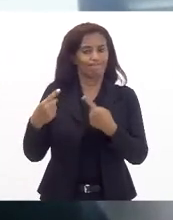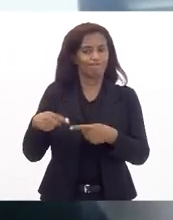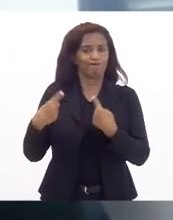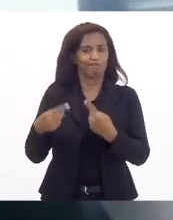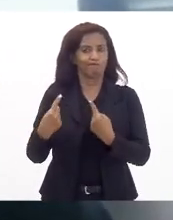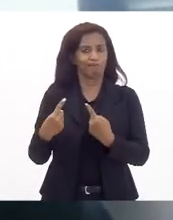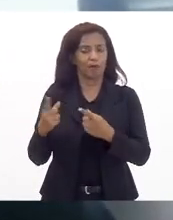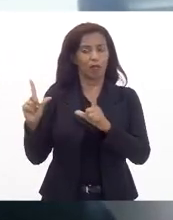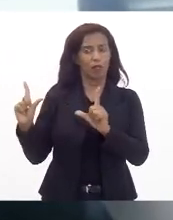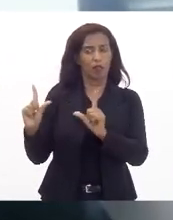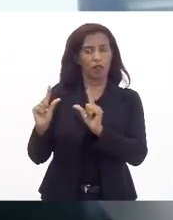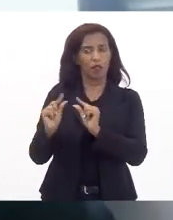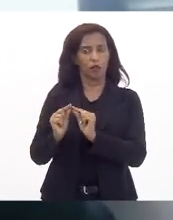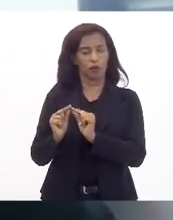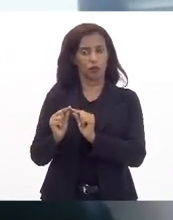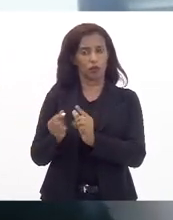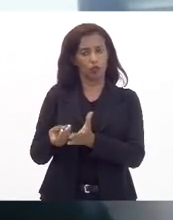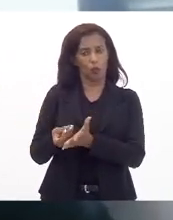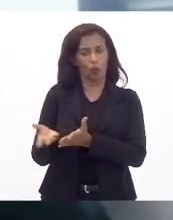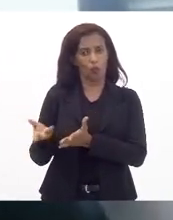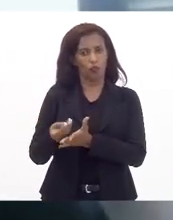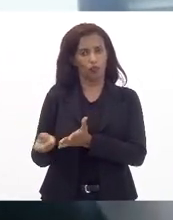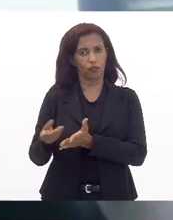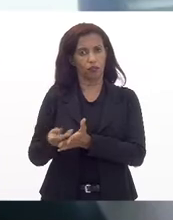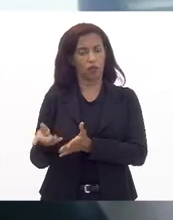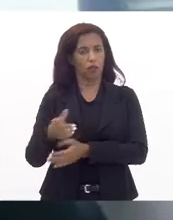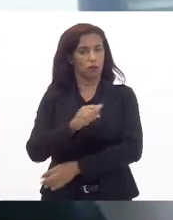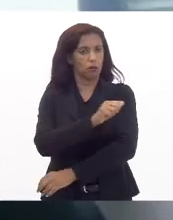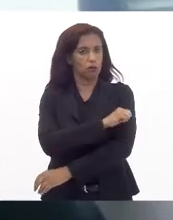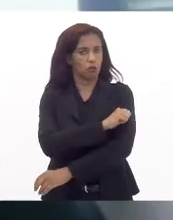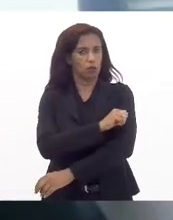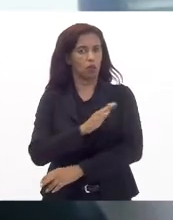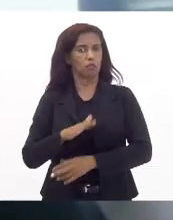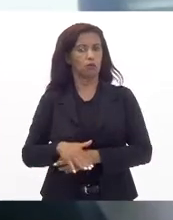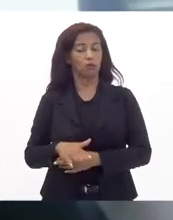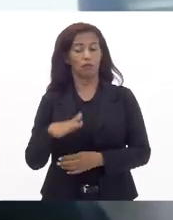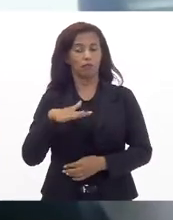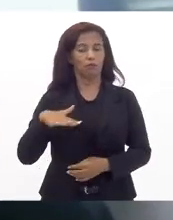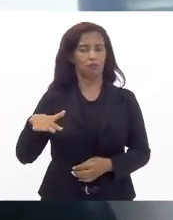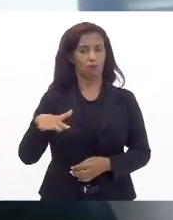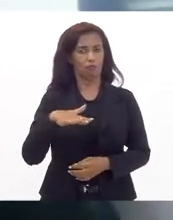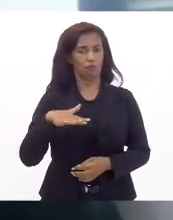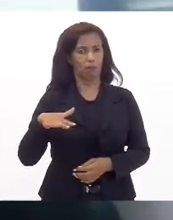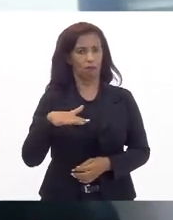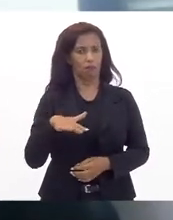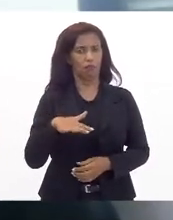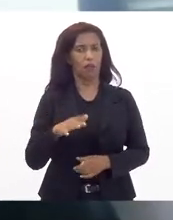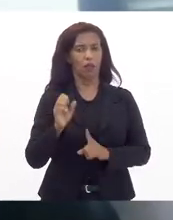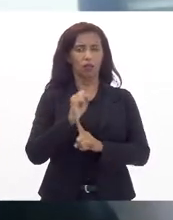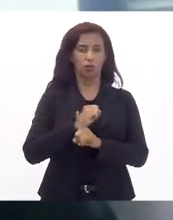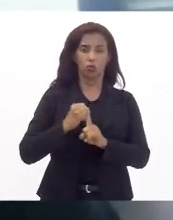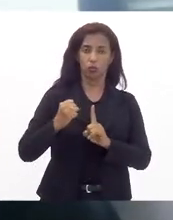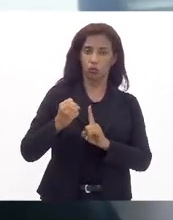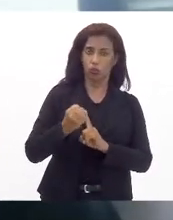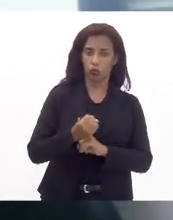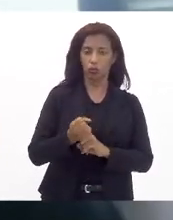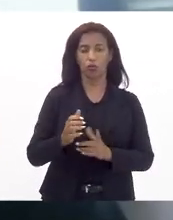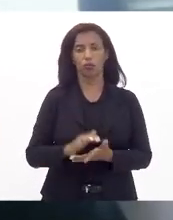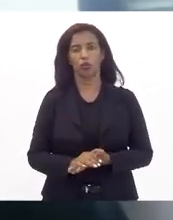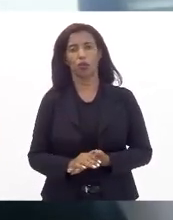na redução da oferta que os alunos sobretudo na área de sociologia